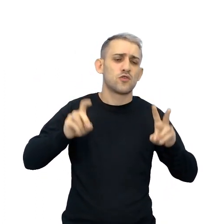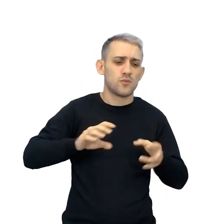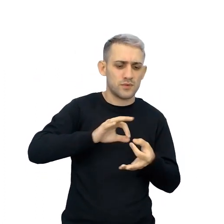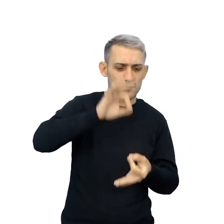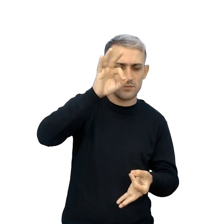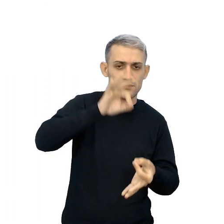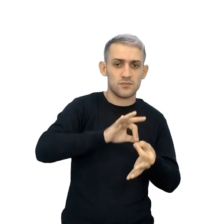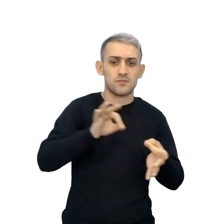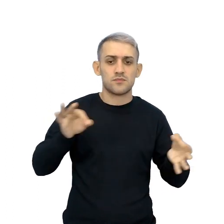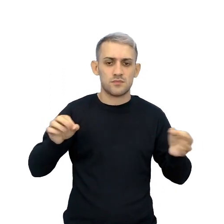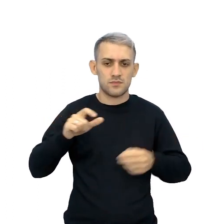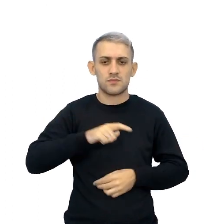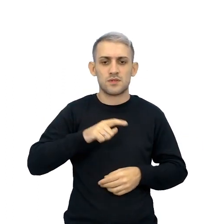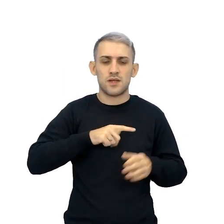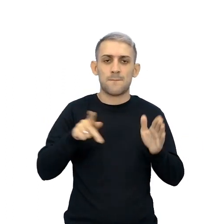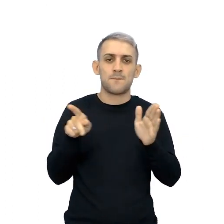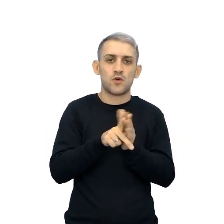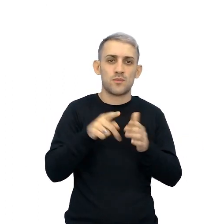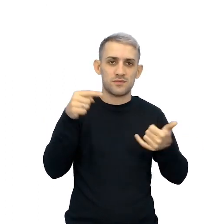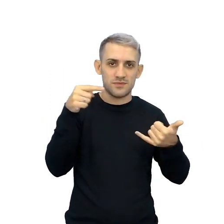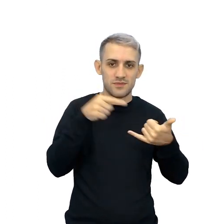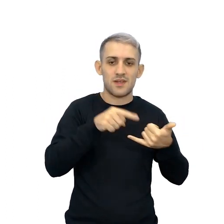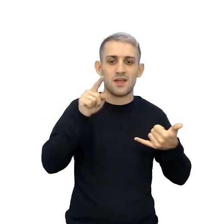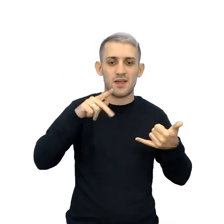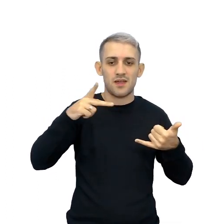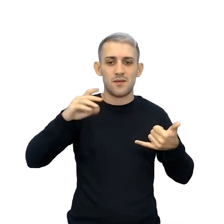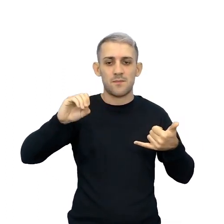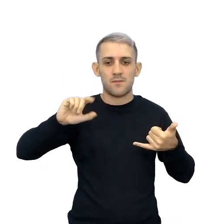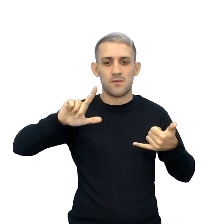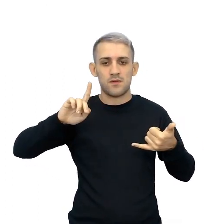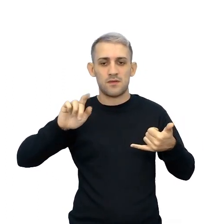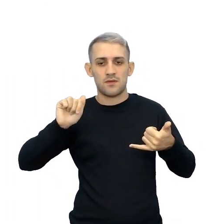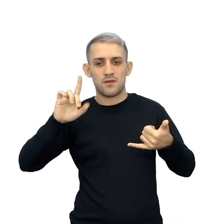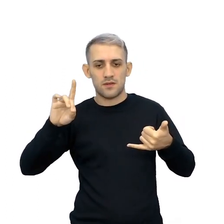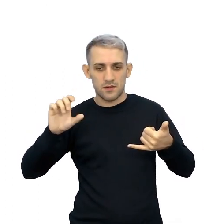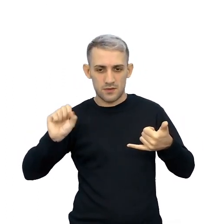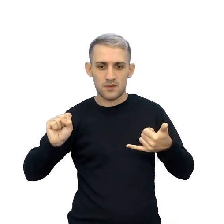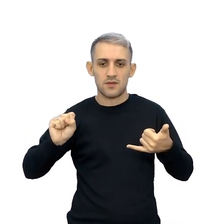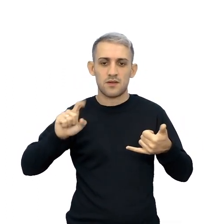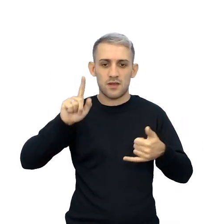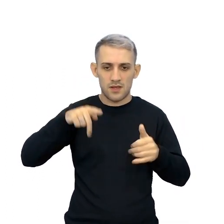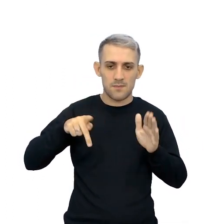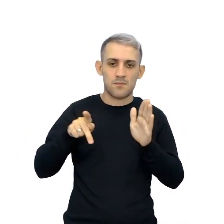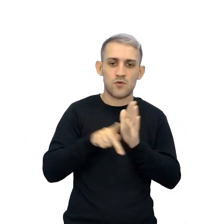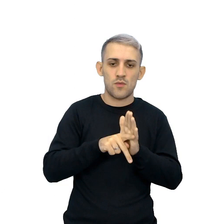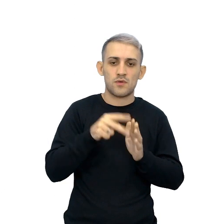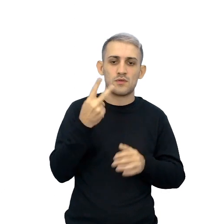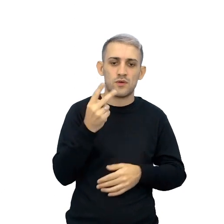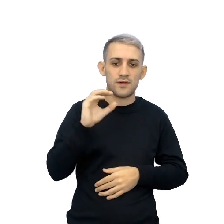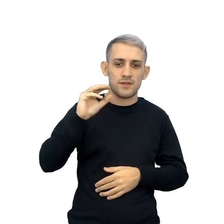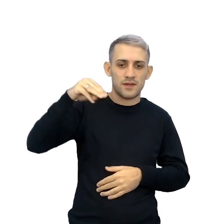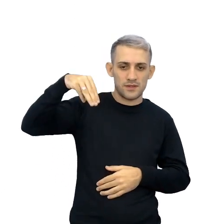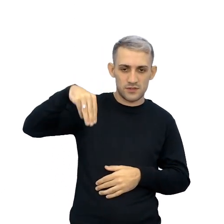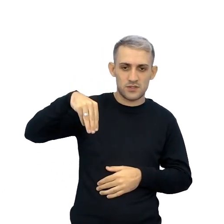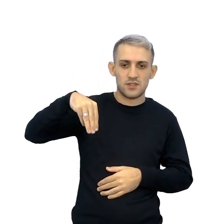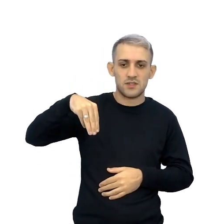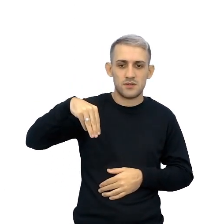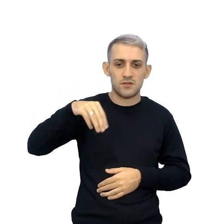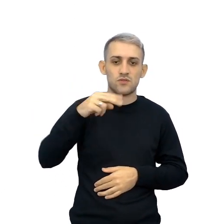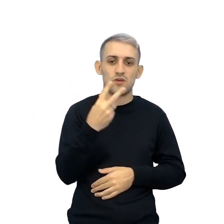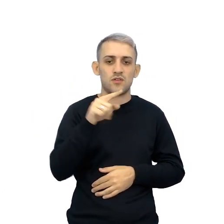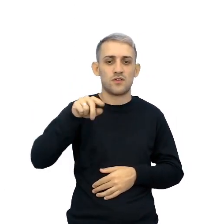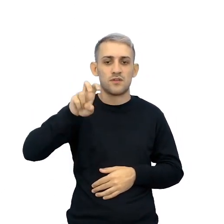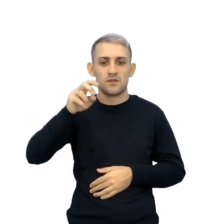medida que se trabalha com telas é em polegadas. Ele já diz que vamos usar o valor de 2 centímetros,